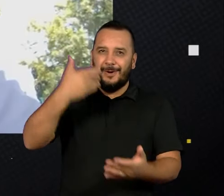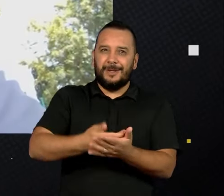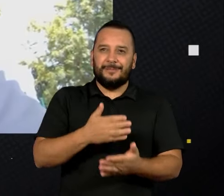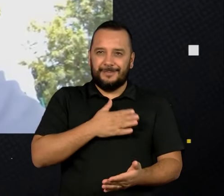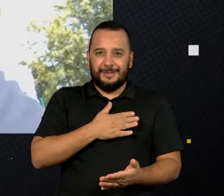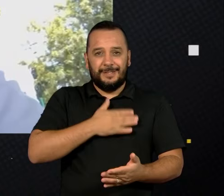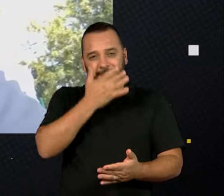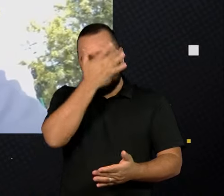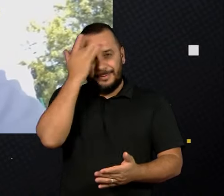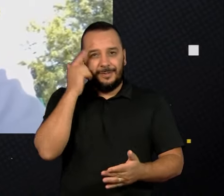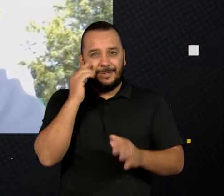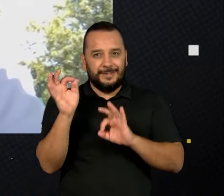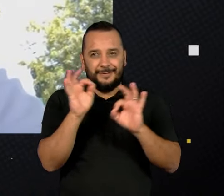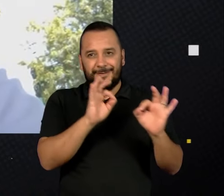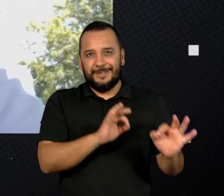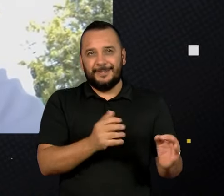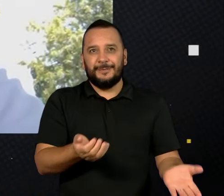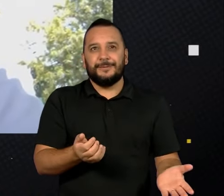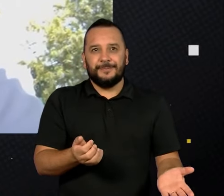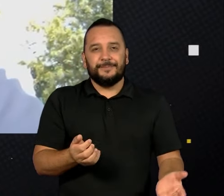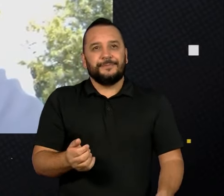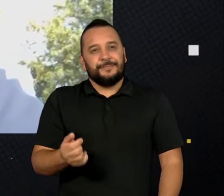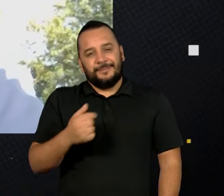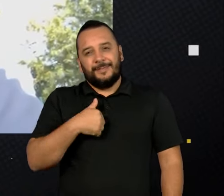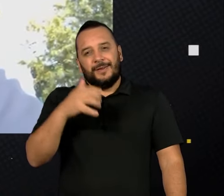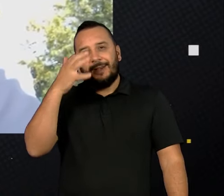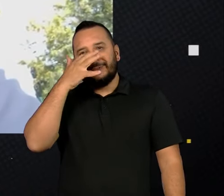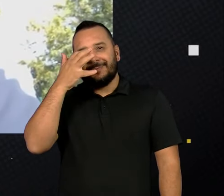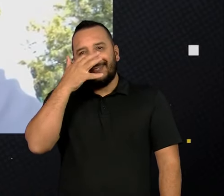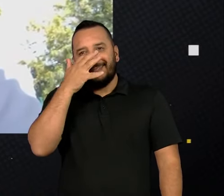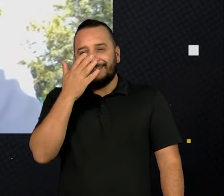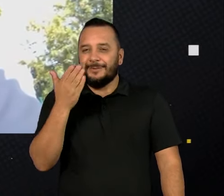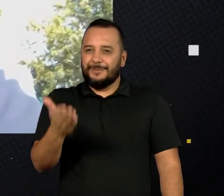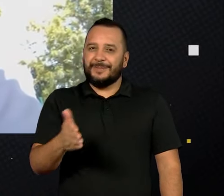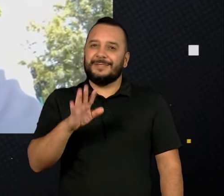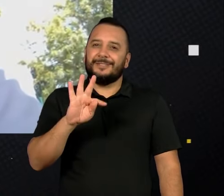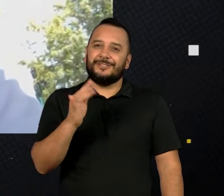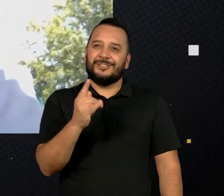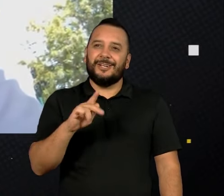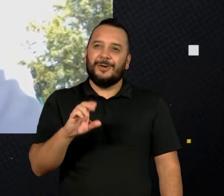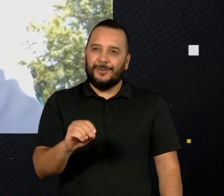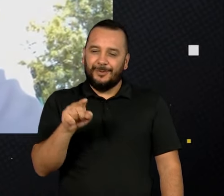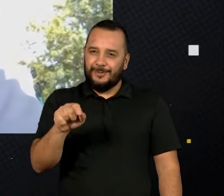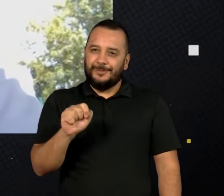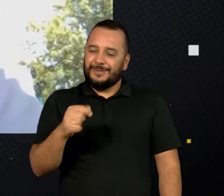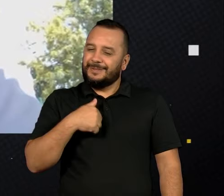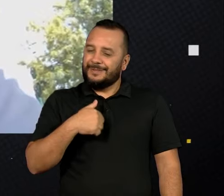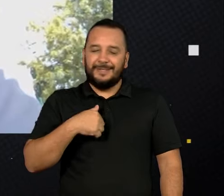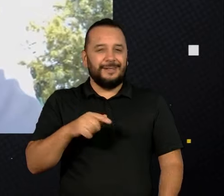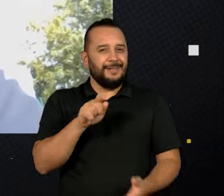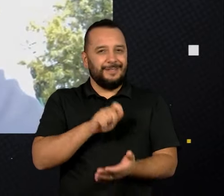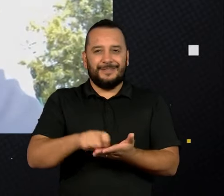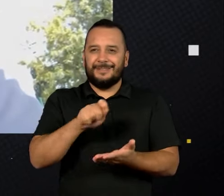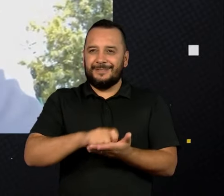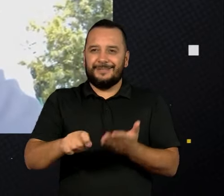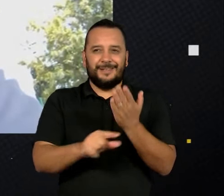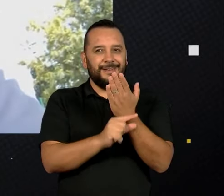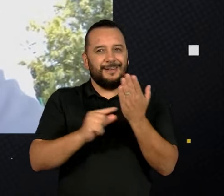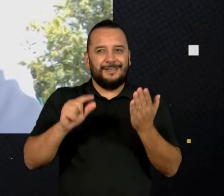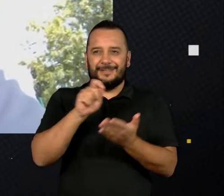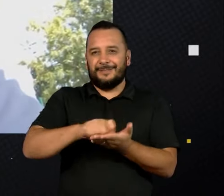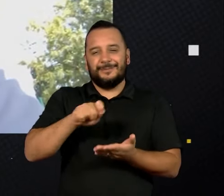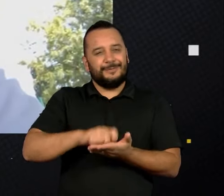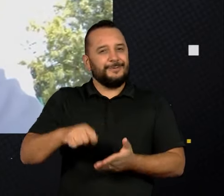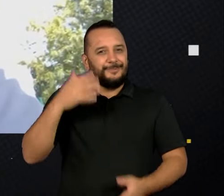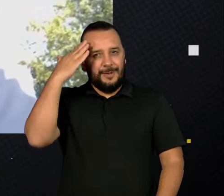que assistiram. Eu tenho muita admiração por você, Tiago. Acho você um dos maiores autores do nosso